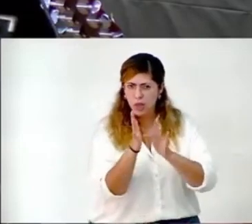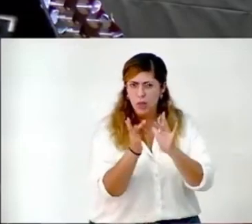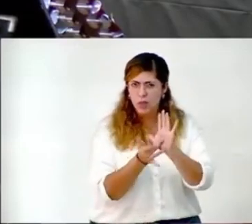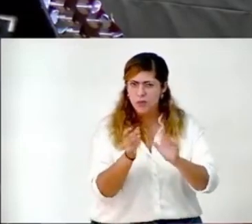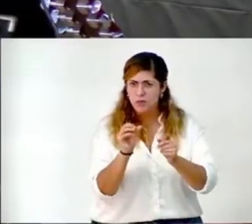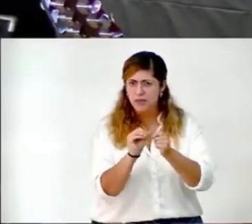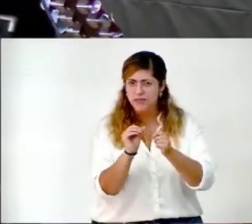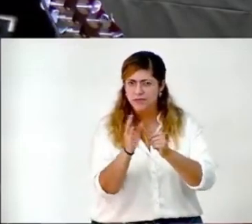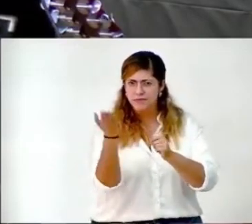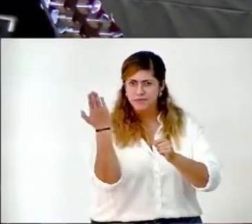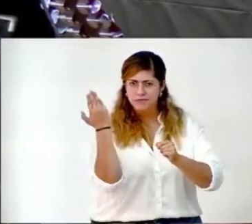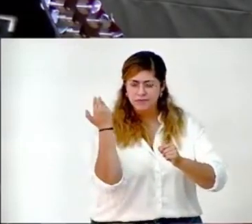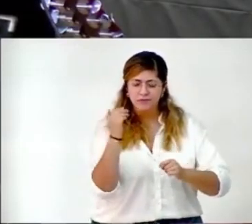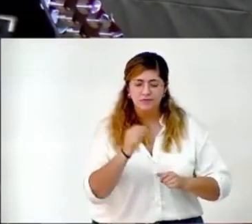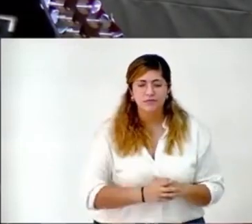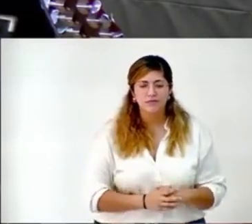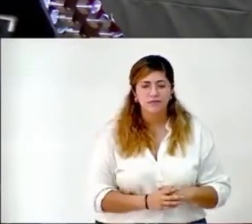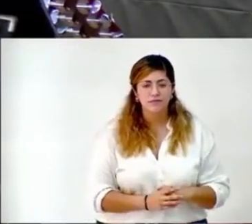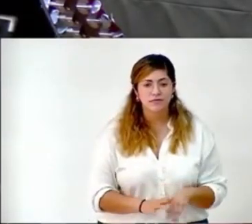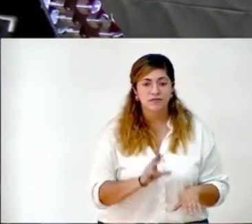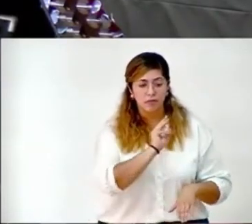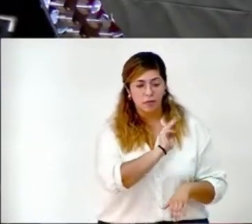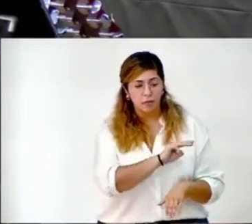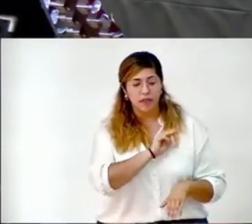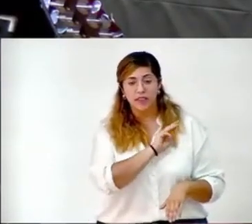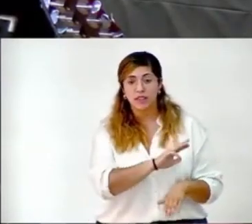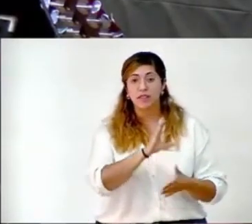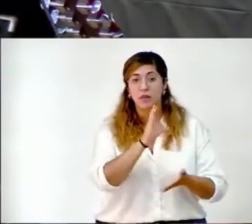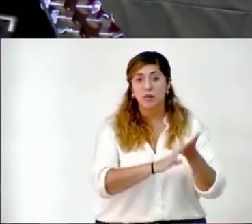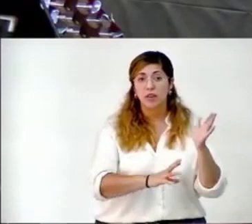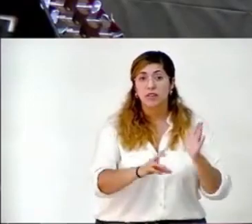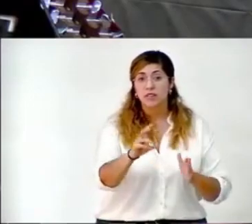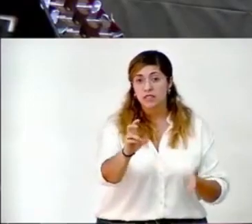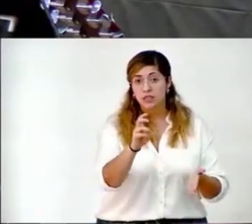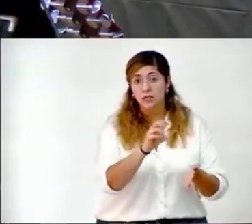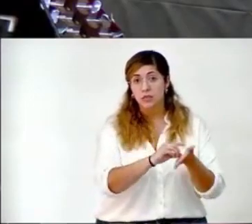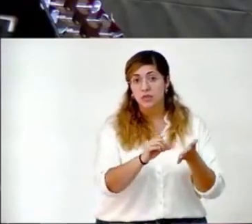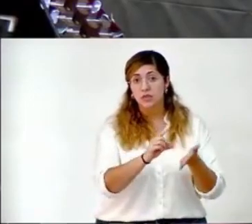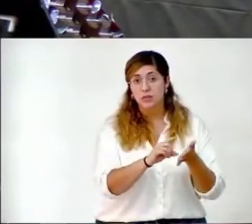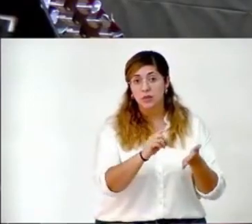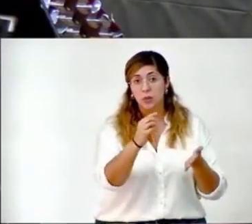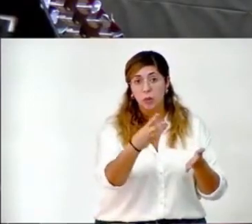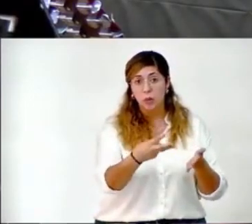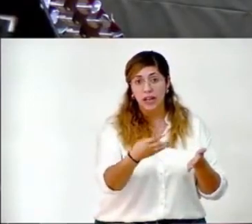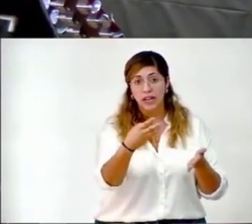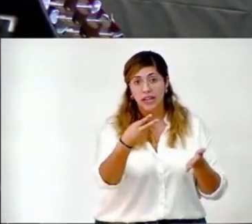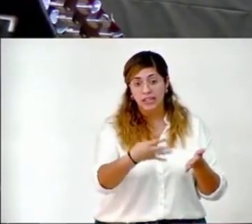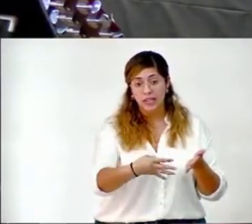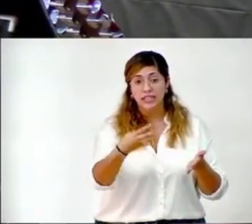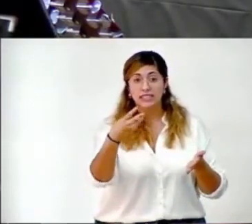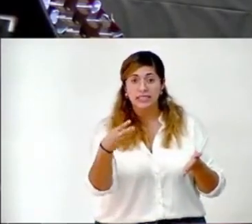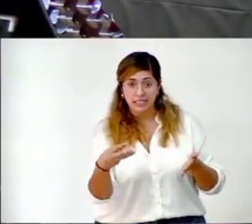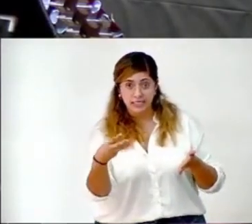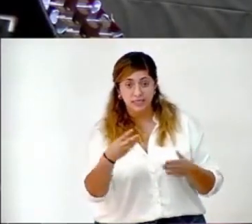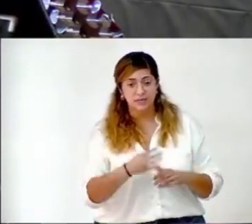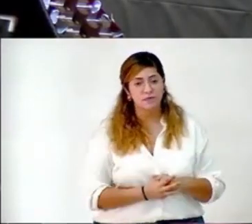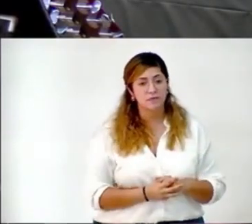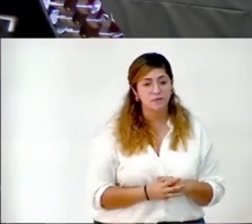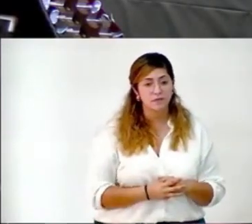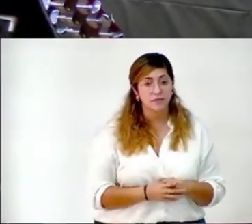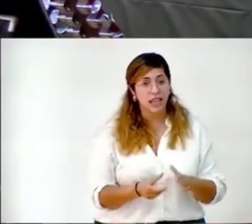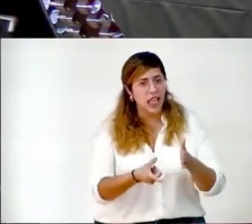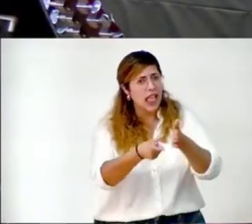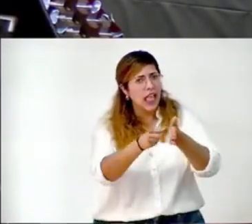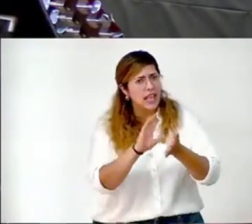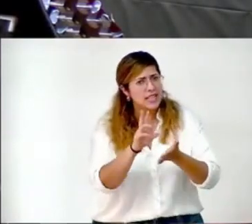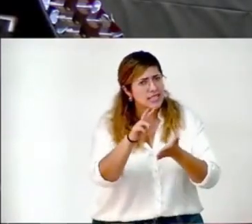Evangelho de Mateus, capítulo 5, a partir do versículo de número 43. Mas antes de lermos o texto da